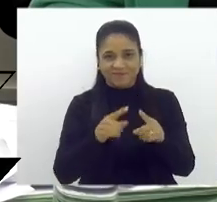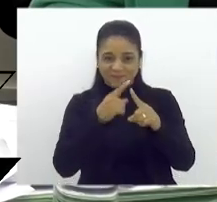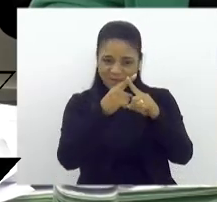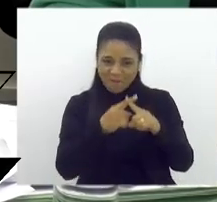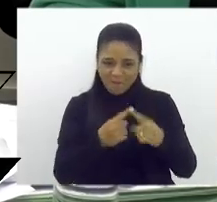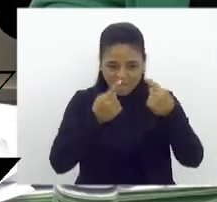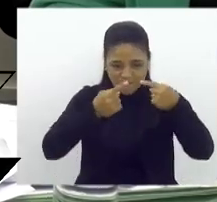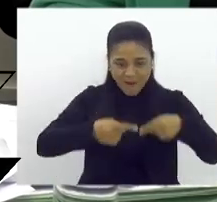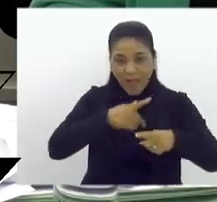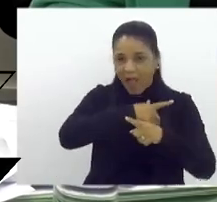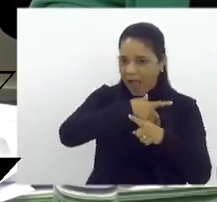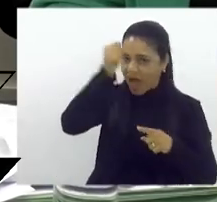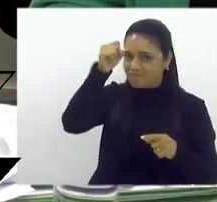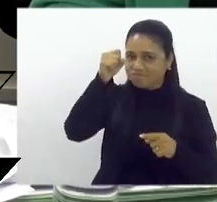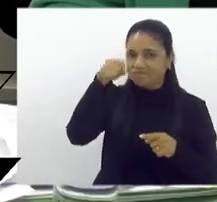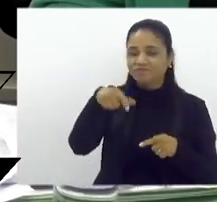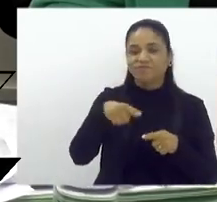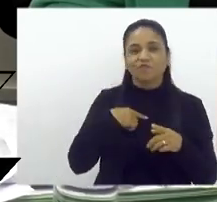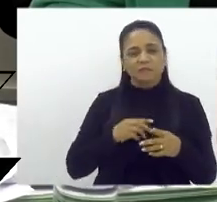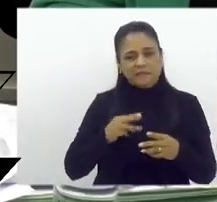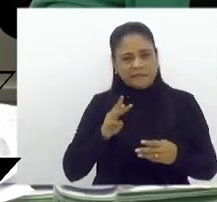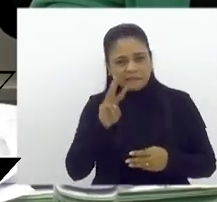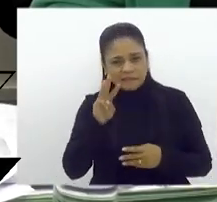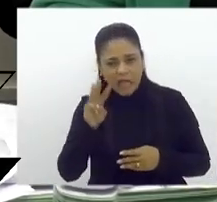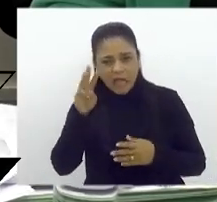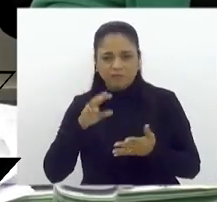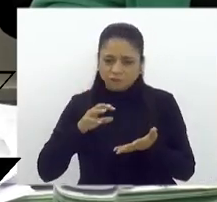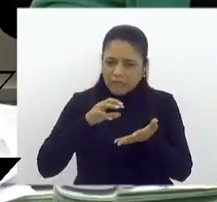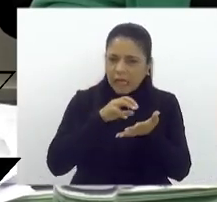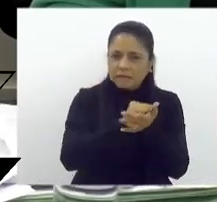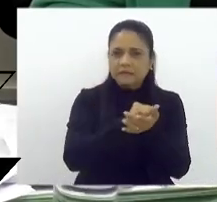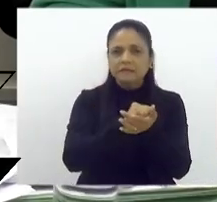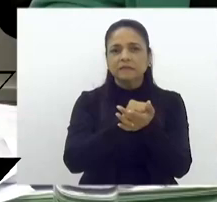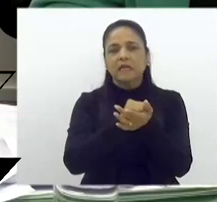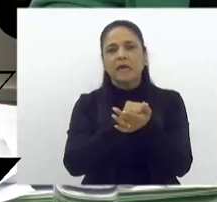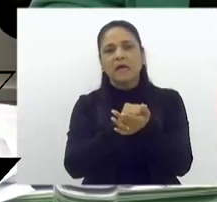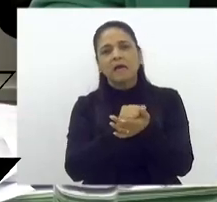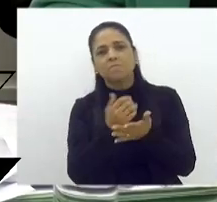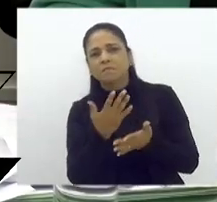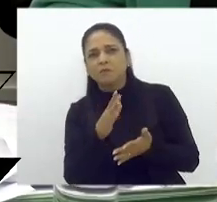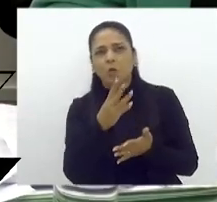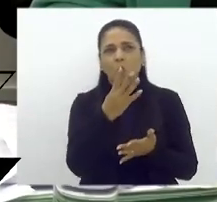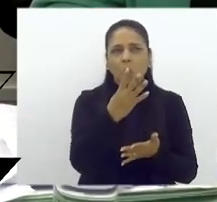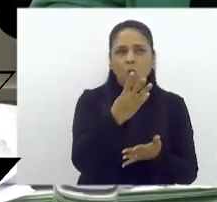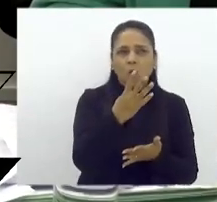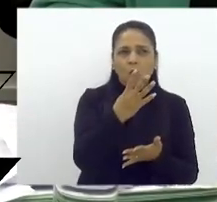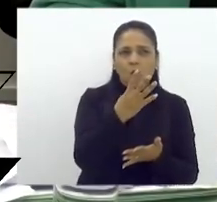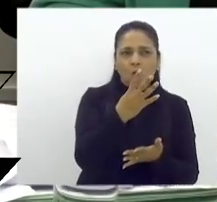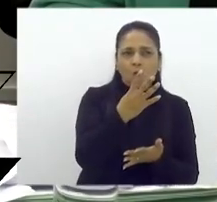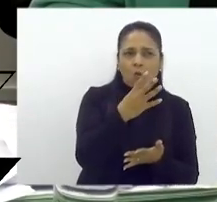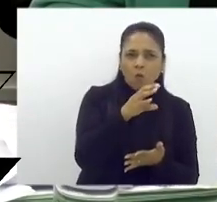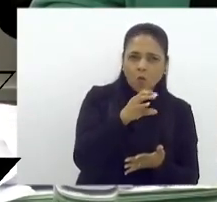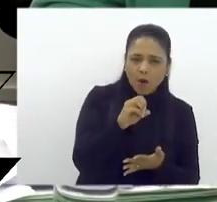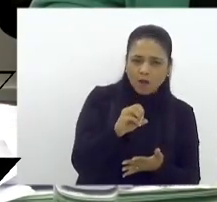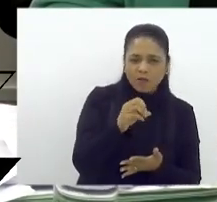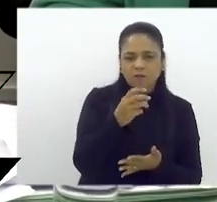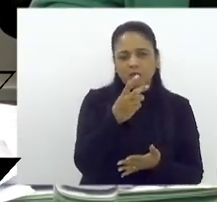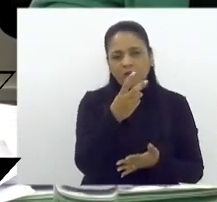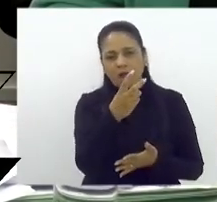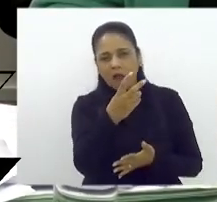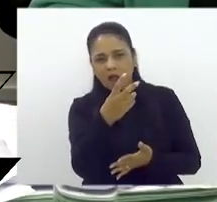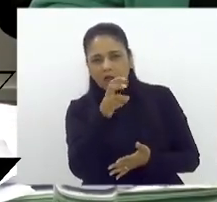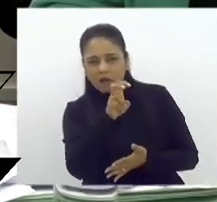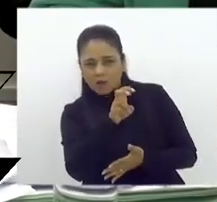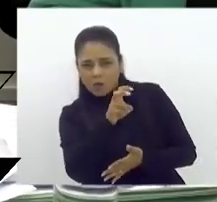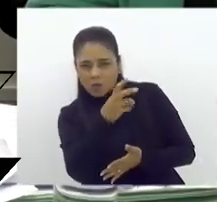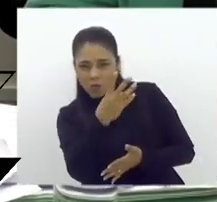time campeão, eu vou entrar no site, vou cadastrar e vou levar uma média de 45 a 50 crianças para fazer essa visitação no Maracanã.